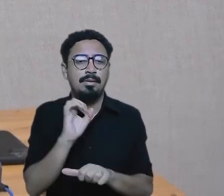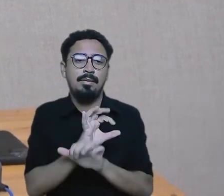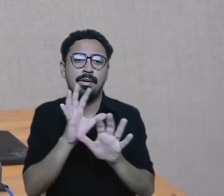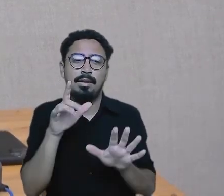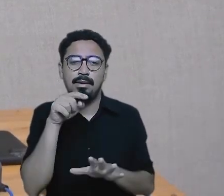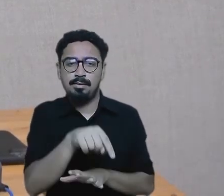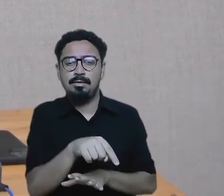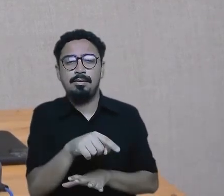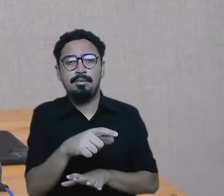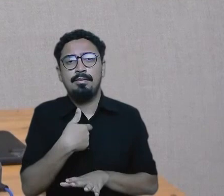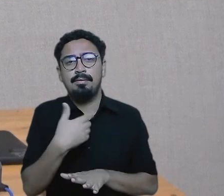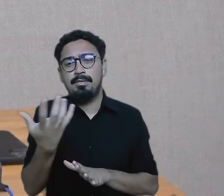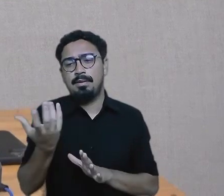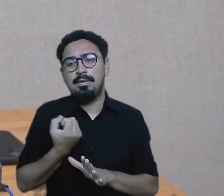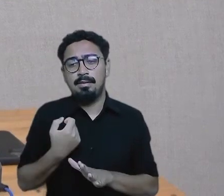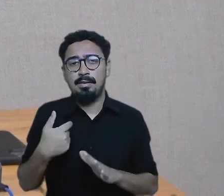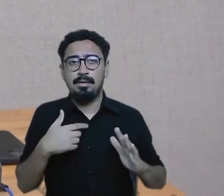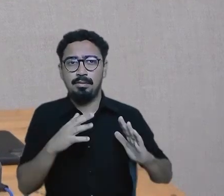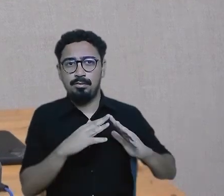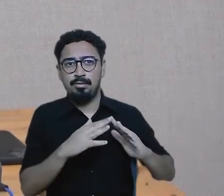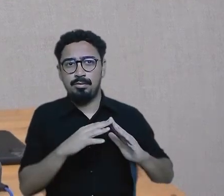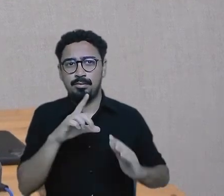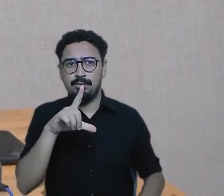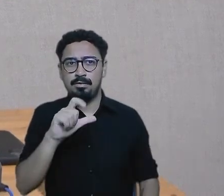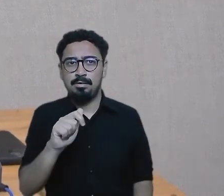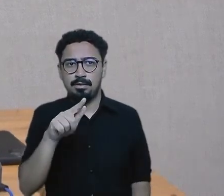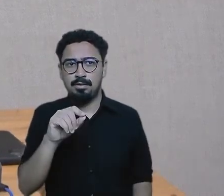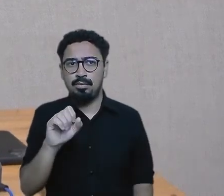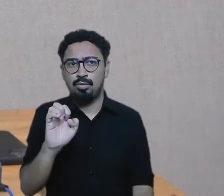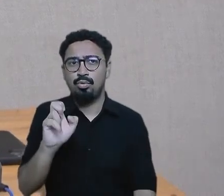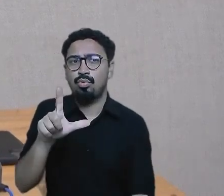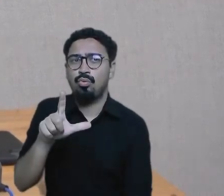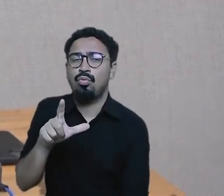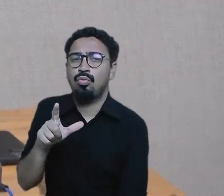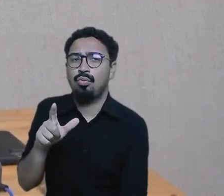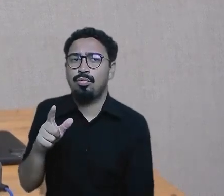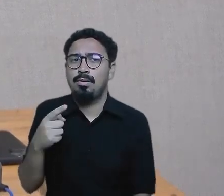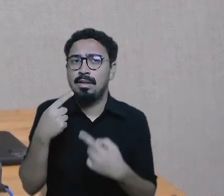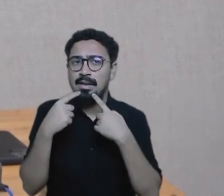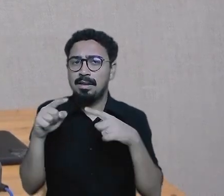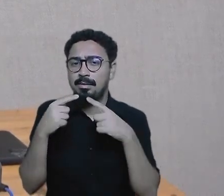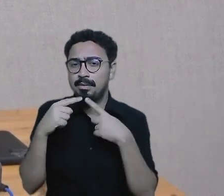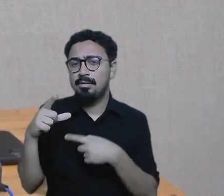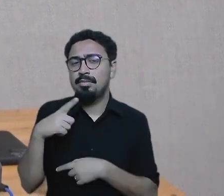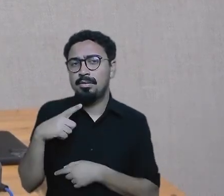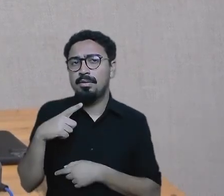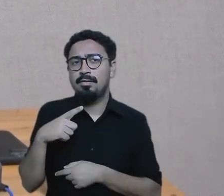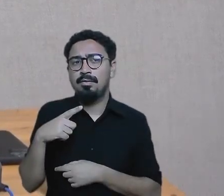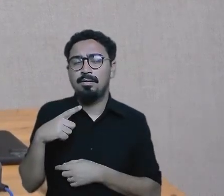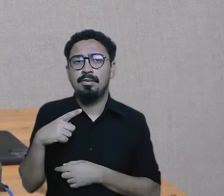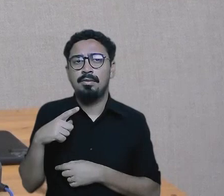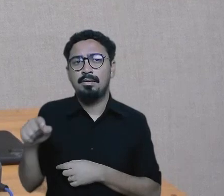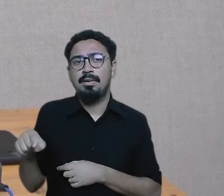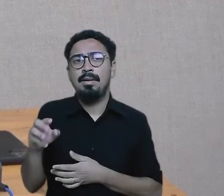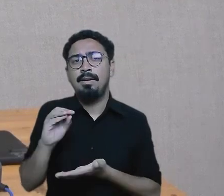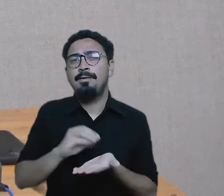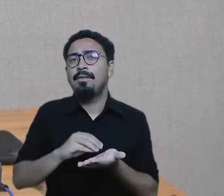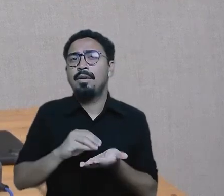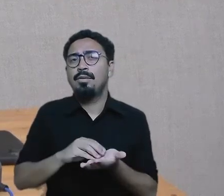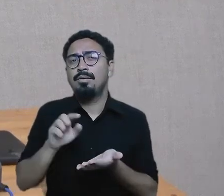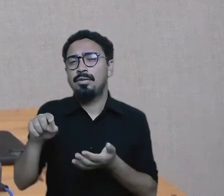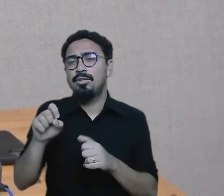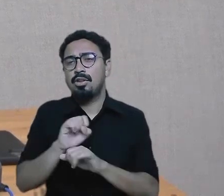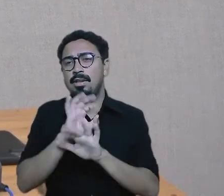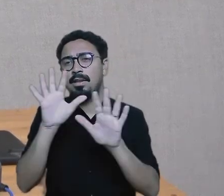recebi eu Como morador do Lago Sul eu recebi também críticas em relação a entre aspas essa falta de Transparência